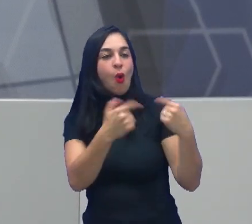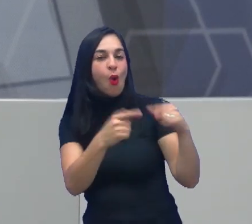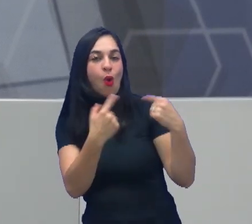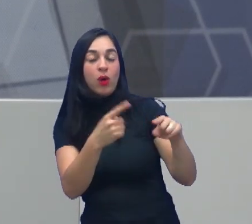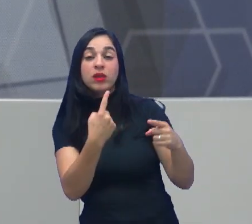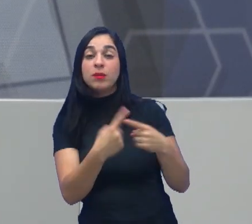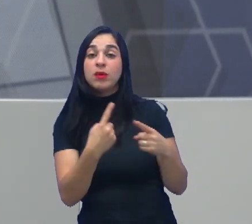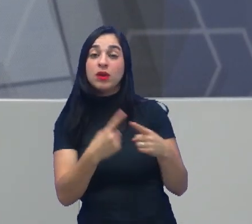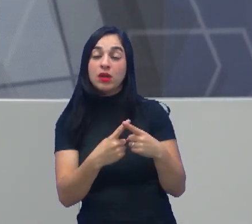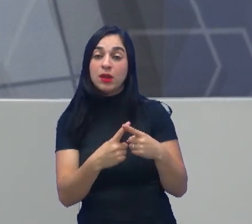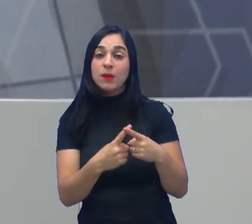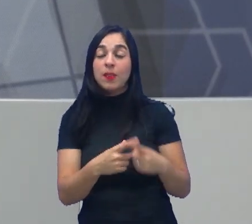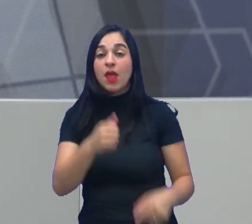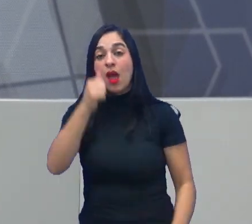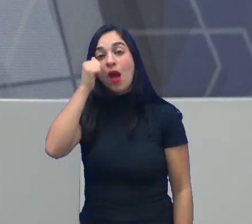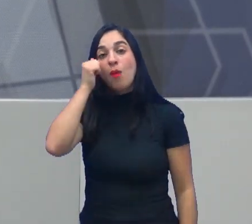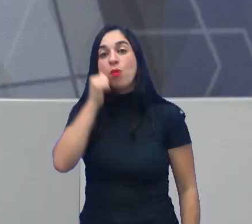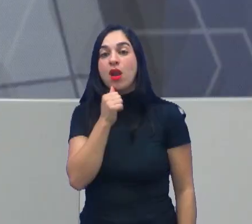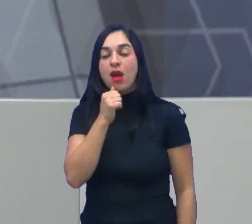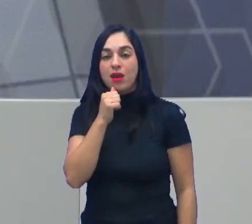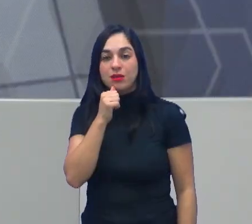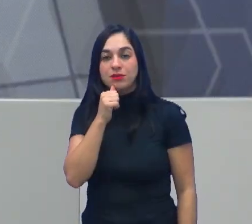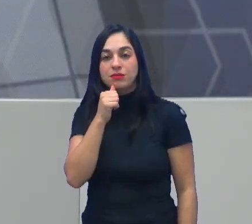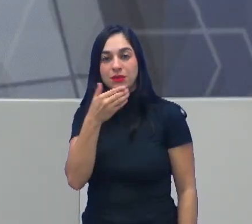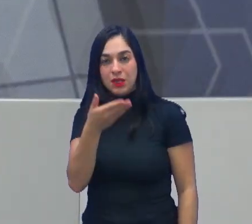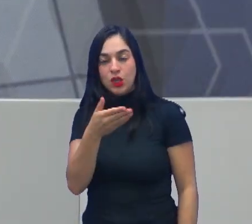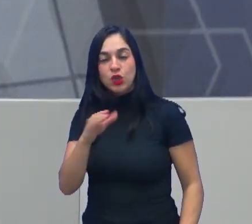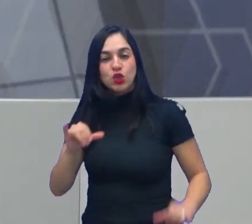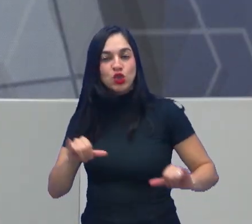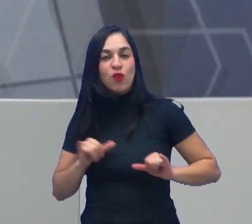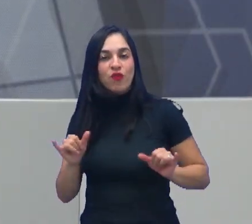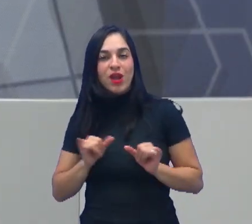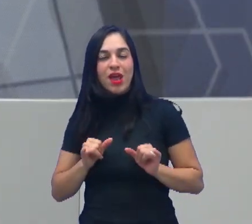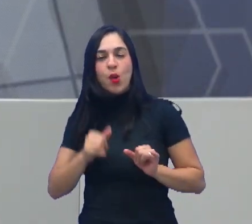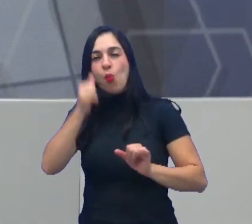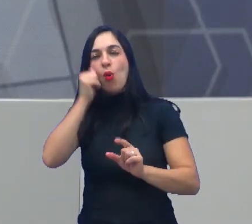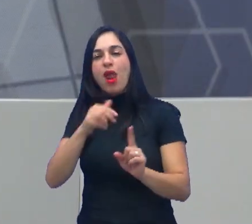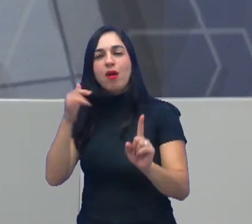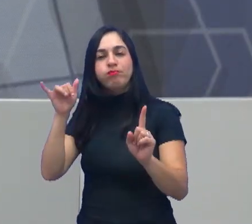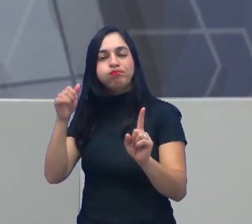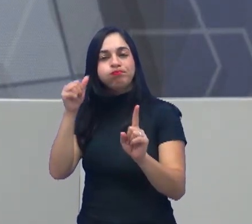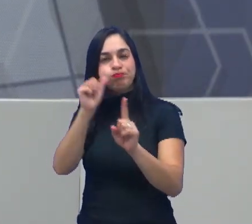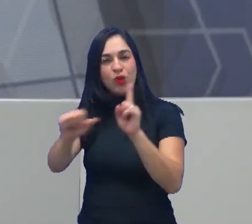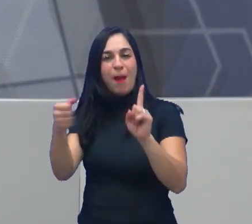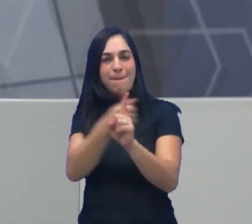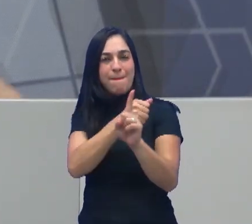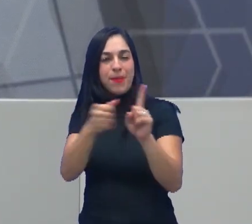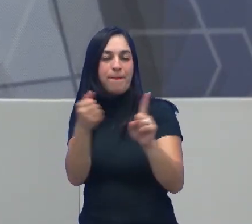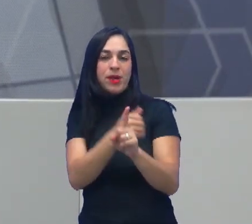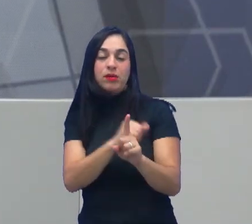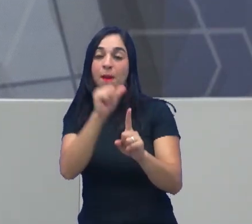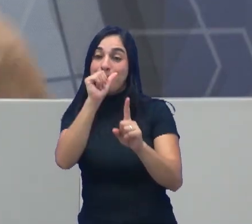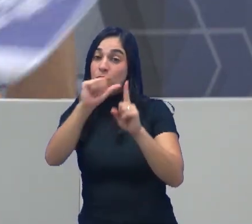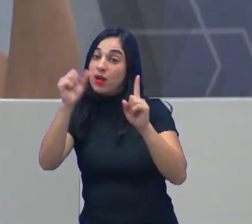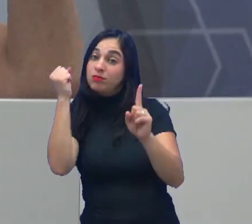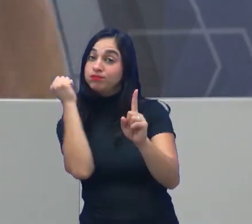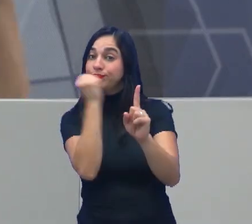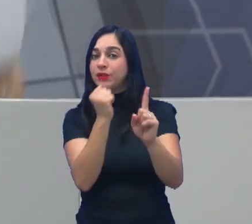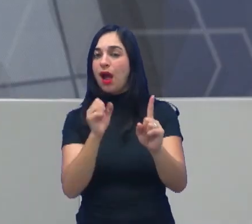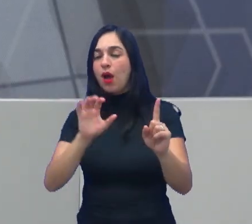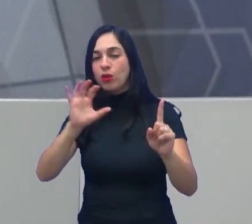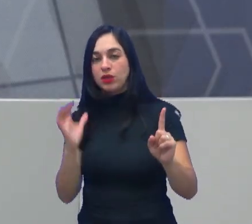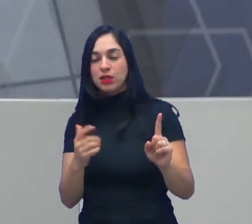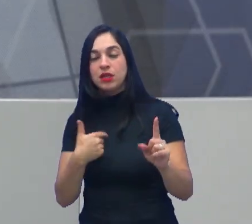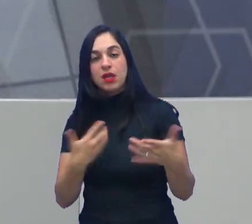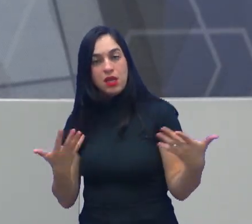estão sendo vítimas de violência. As mulheres estão sendo, e a minha fala de hoje, que